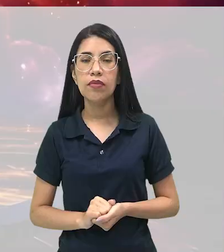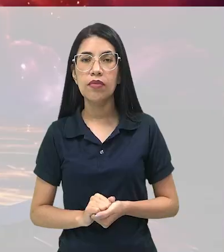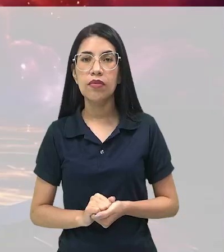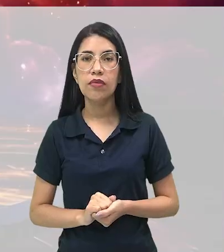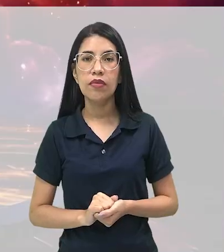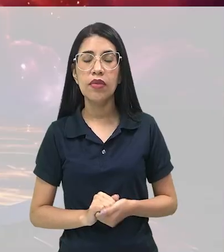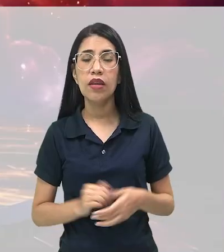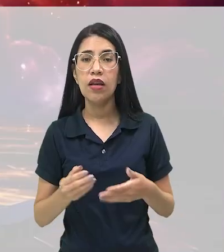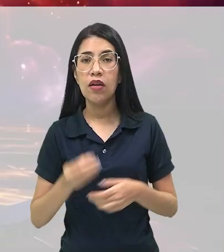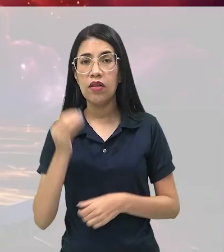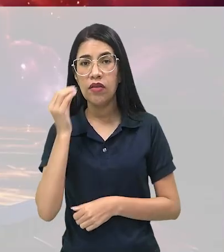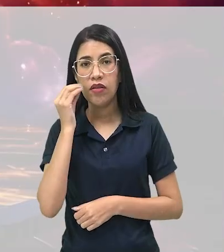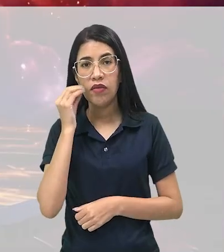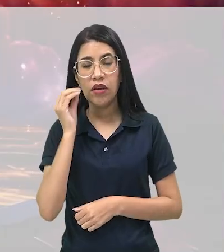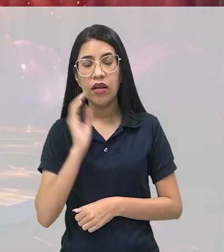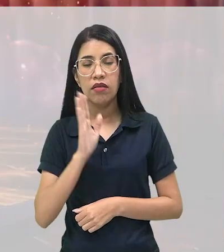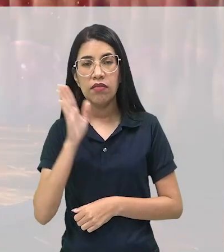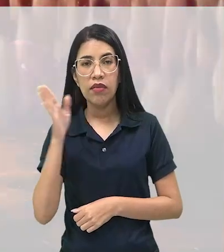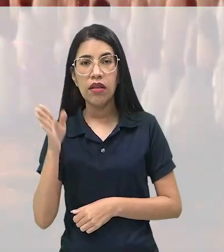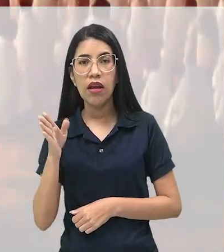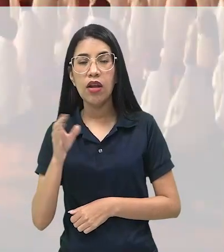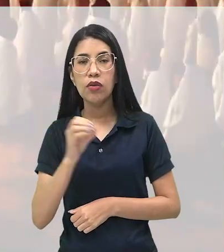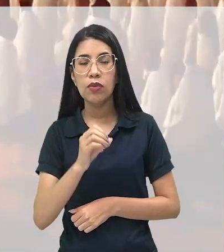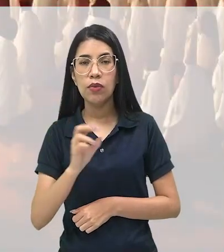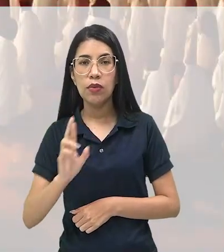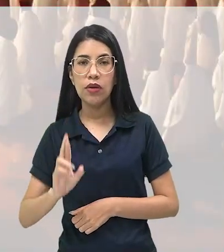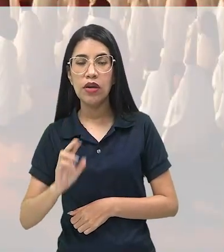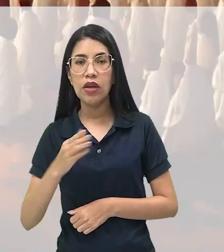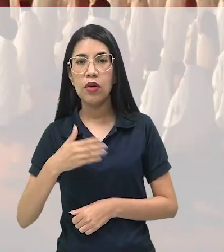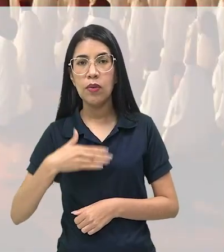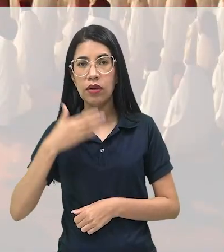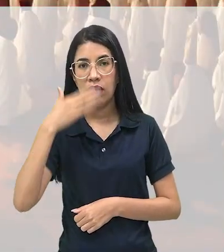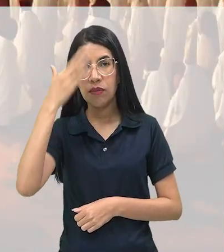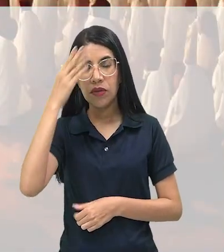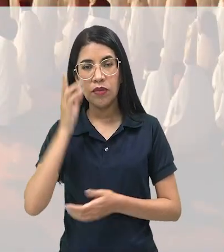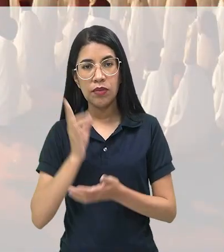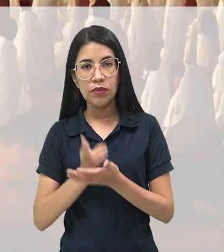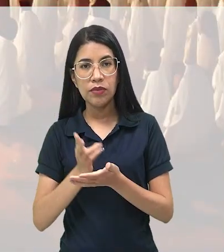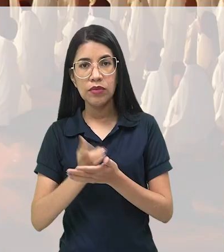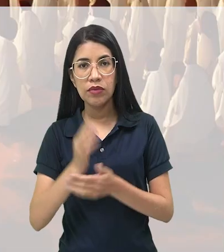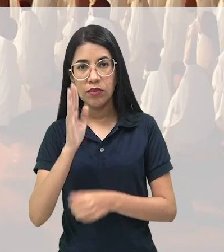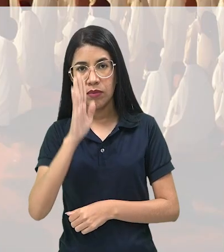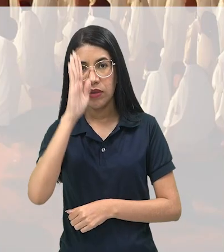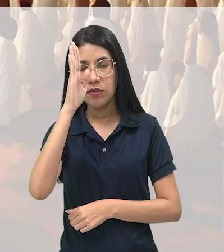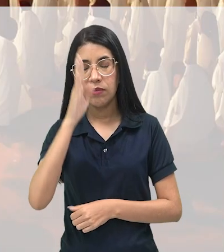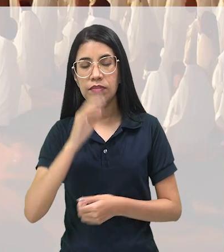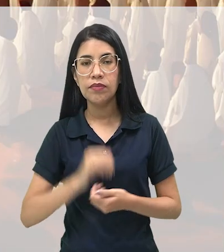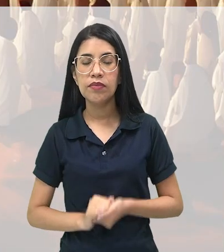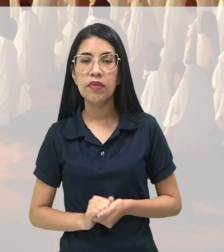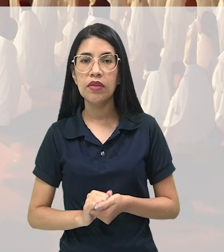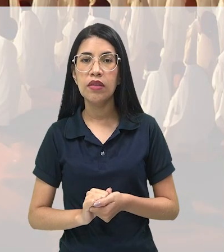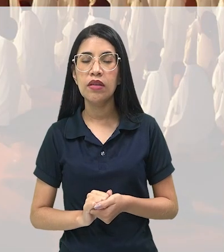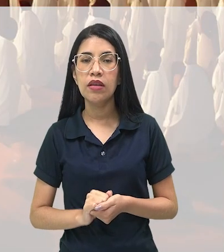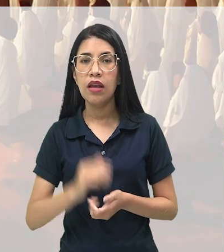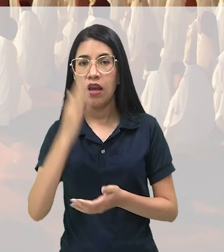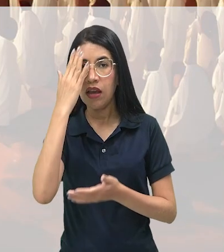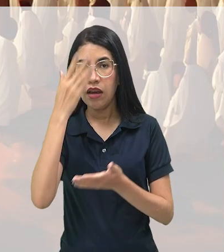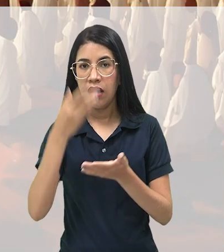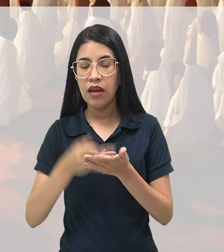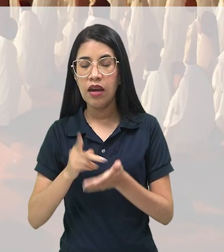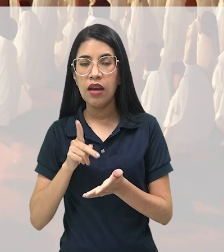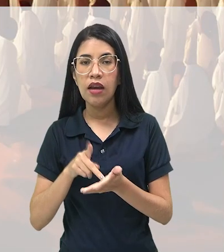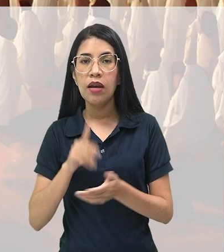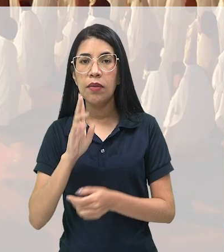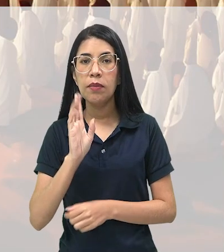Agora, vamos ao Oriente Médio, onde o islamismo prevalece. O dogma principal aqui é a crença